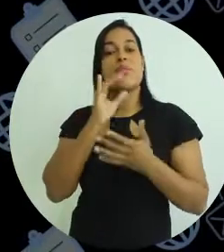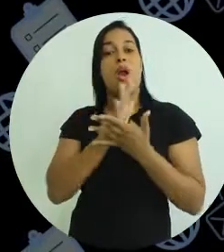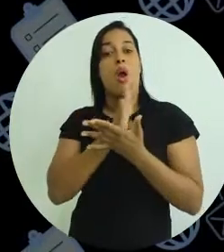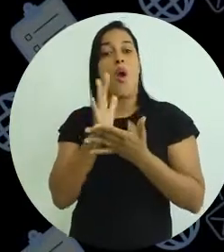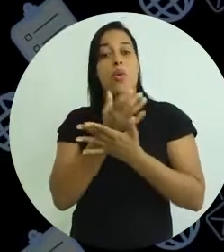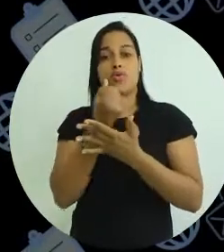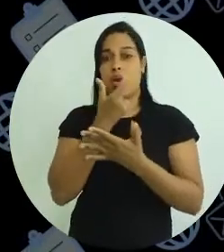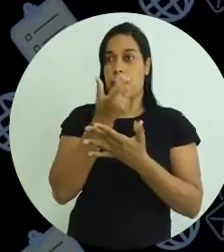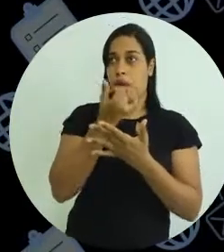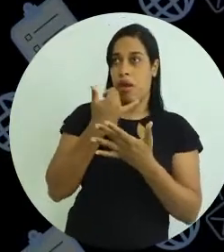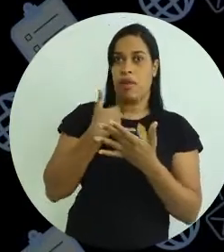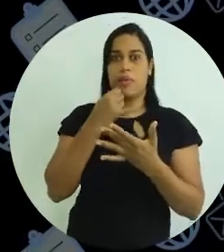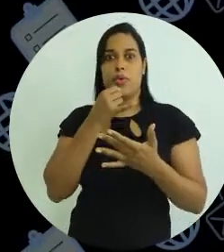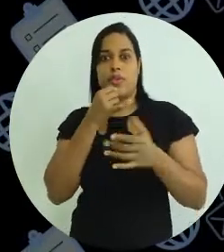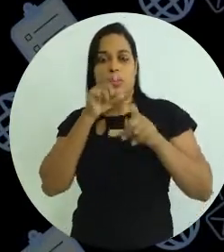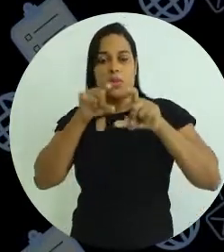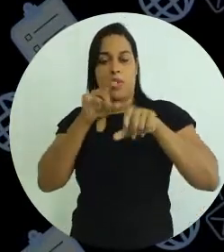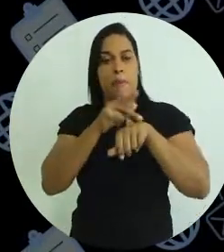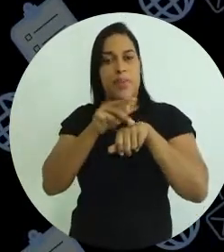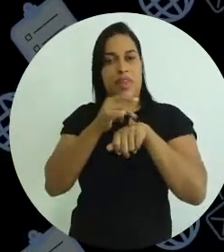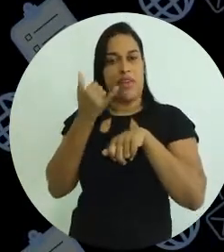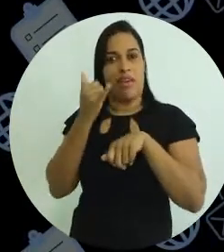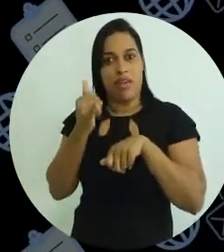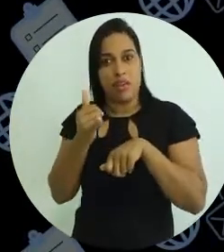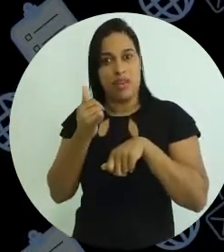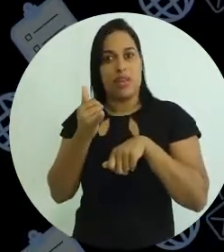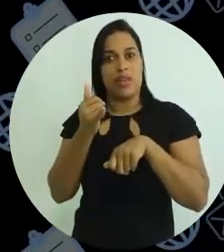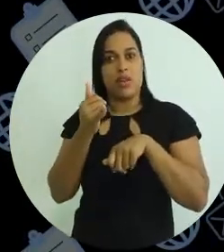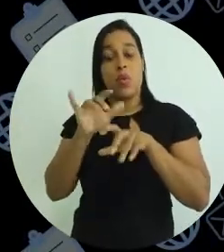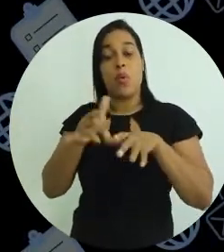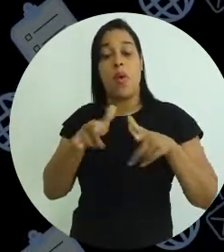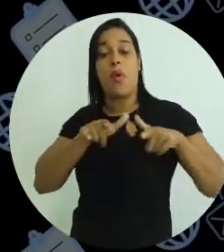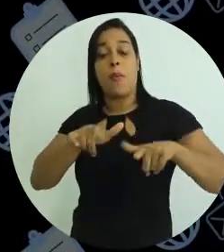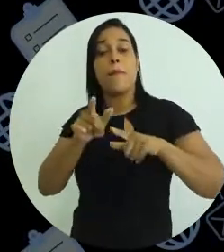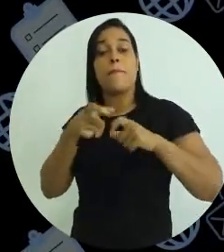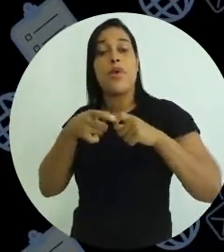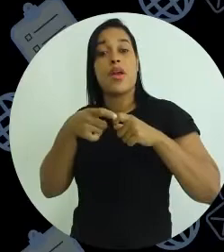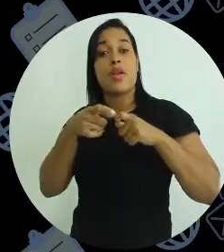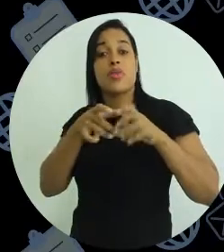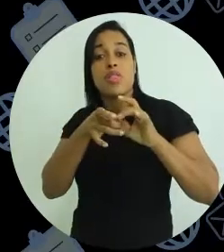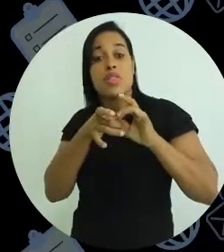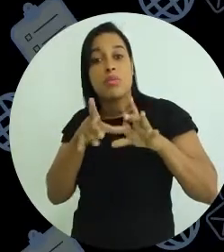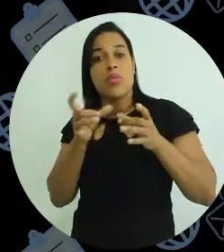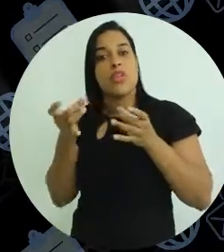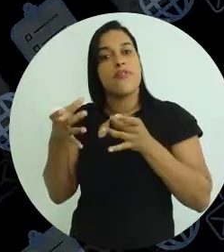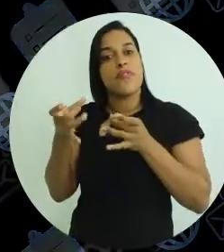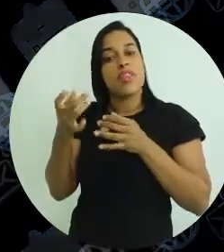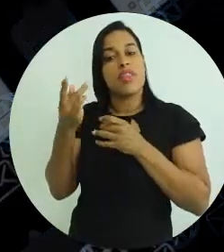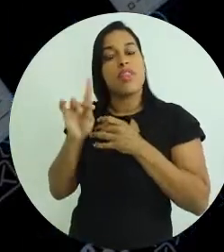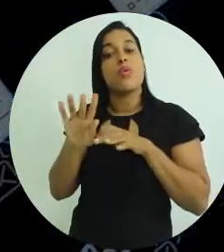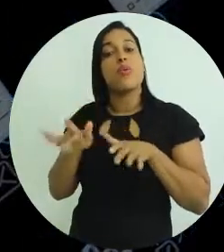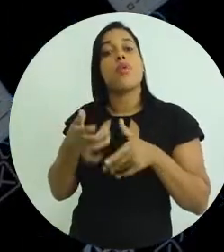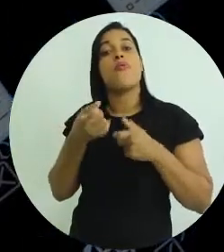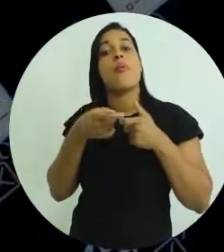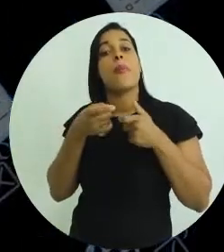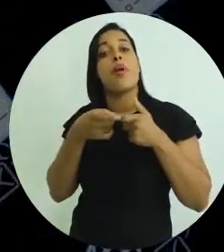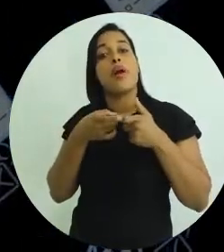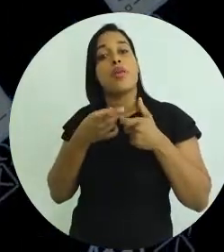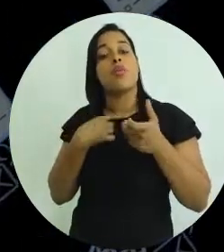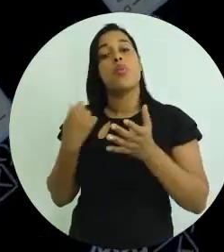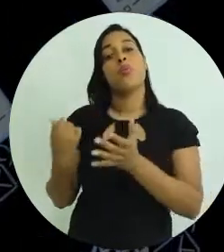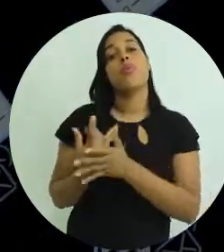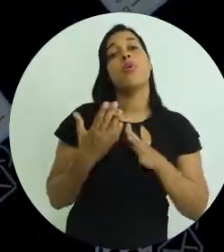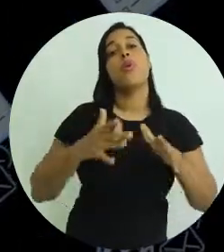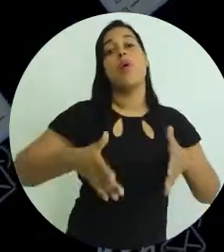remédios, aqueles que são controlados com tarja preta, qual foi a receita médica que liberou você vender lá aquele médico. Quem foi o médico? Quem foi o